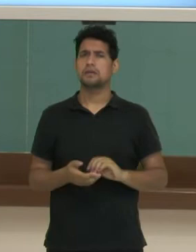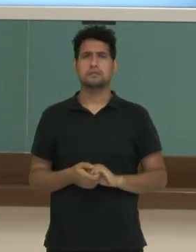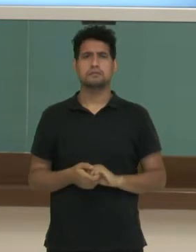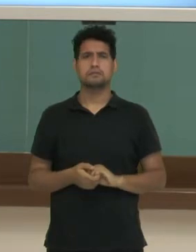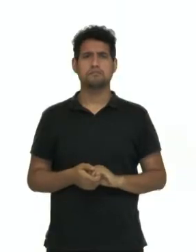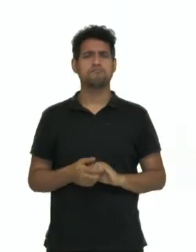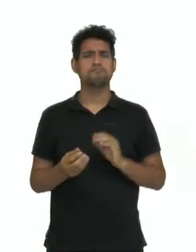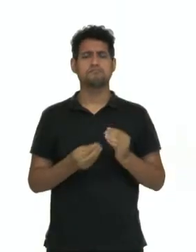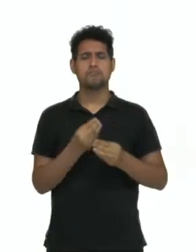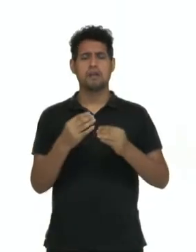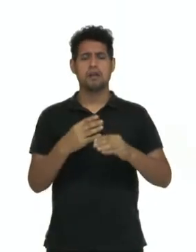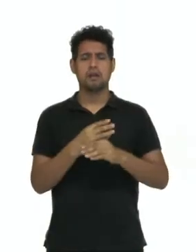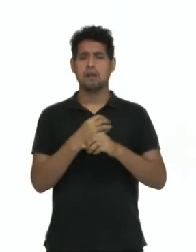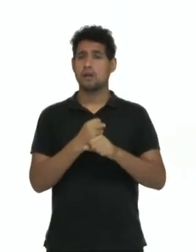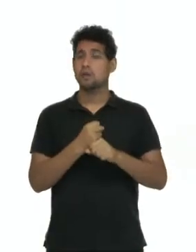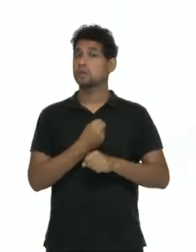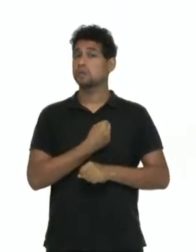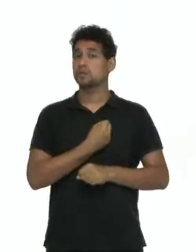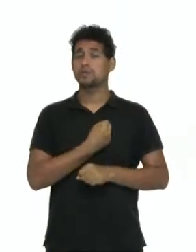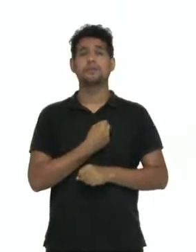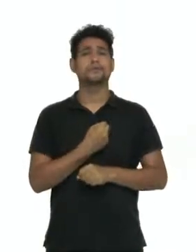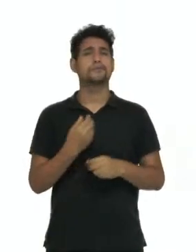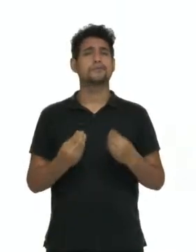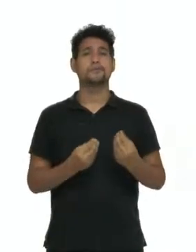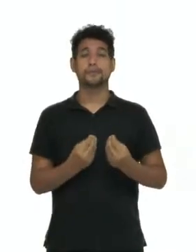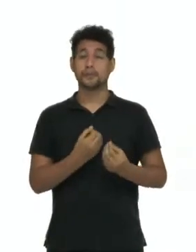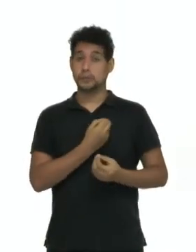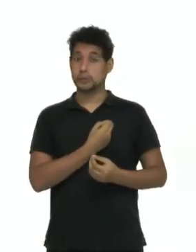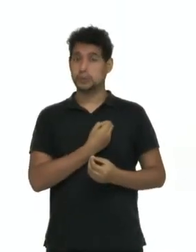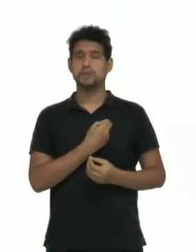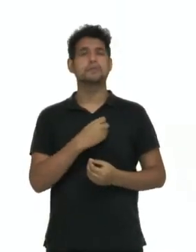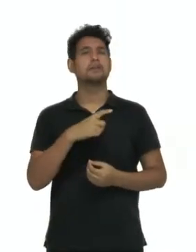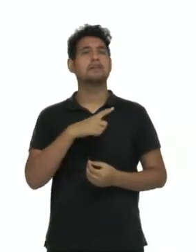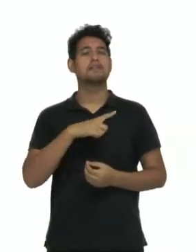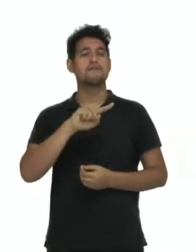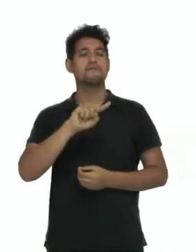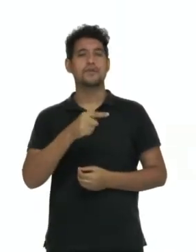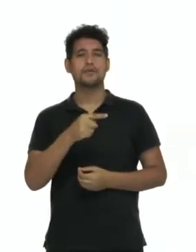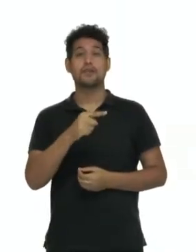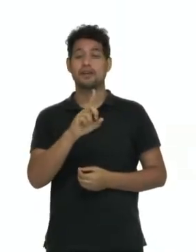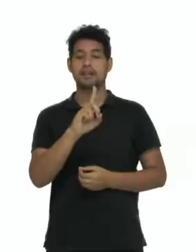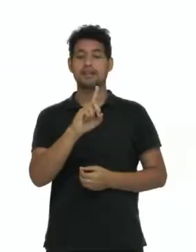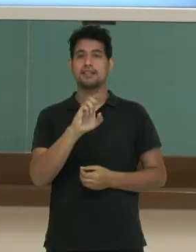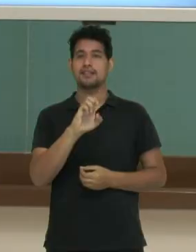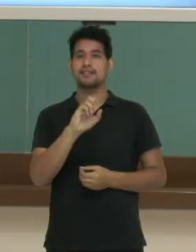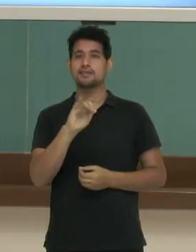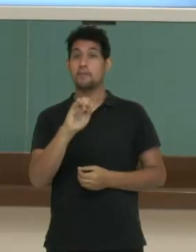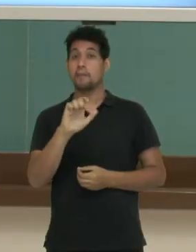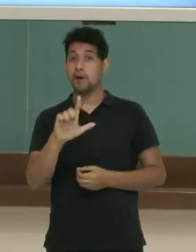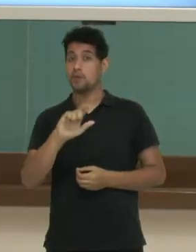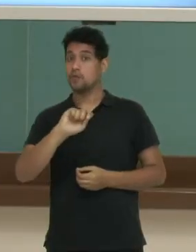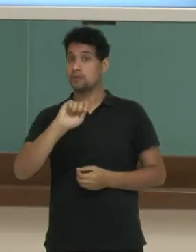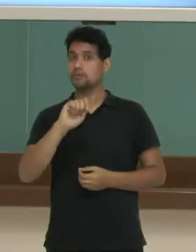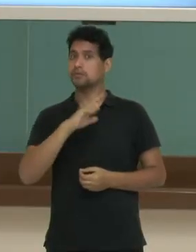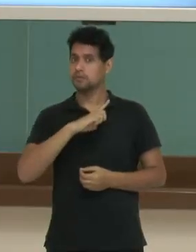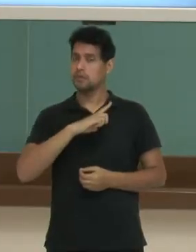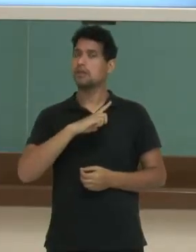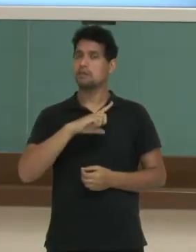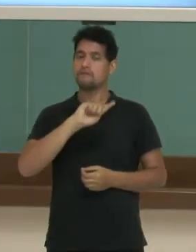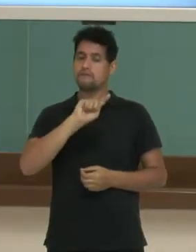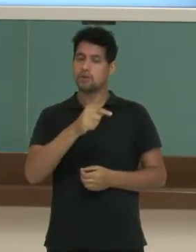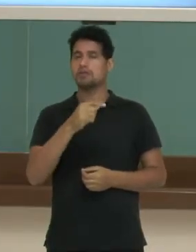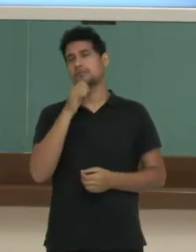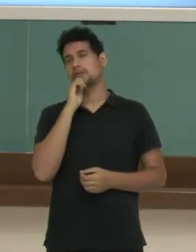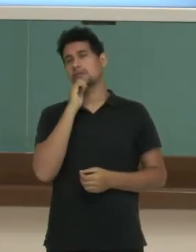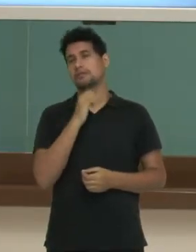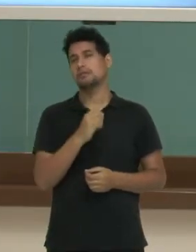a multiplicação de números decimais? Aqueles numerozinhos que têm vírgulas. Como será que a gente faz essa multiplicação? Será que é a